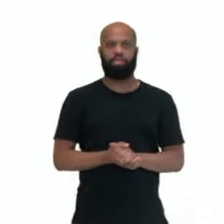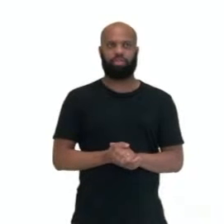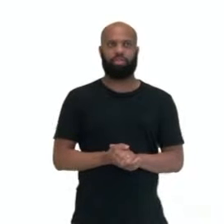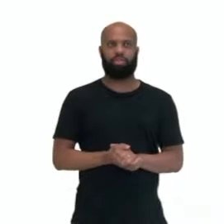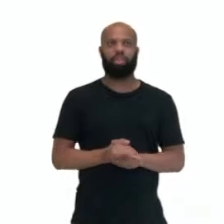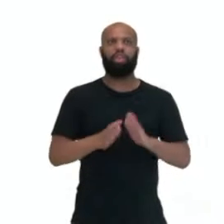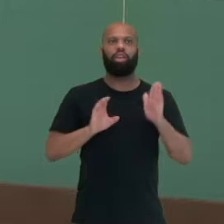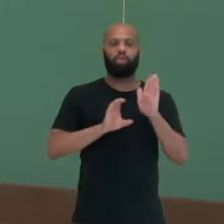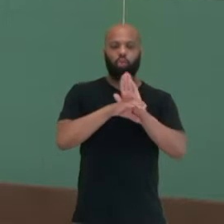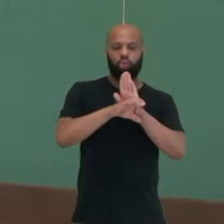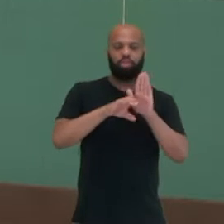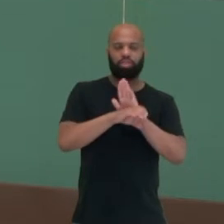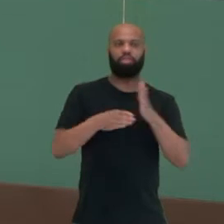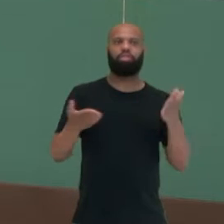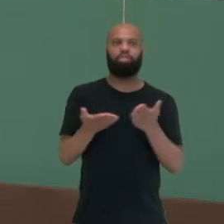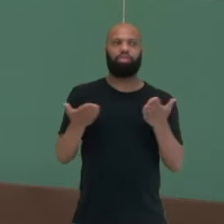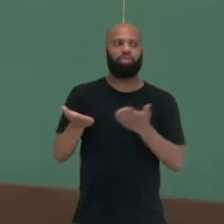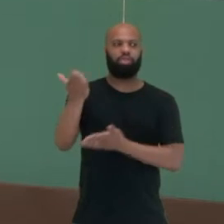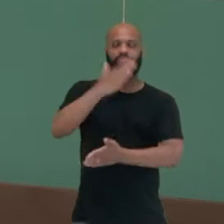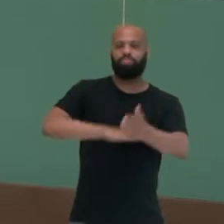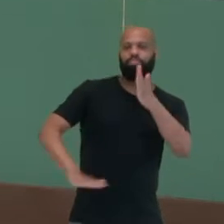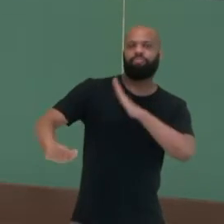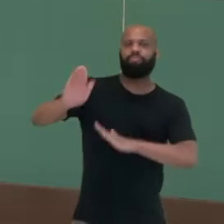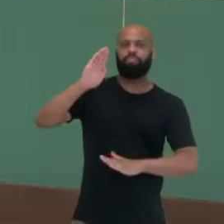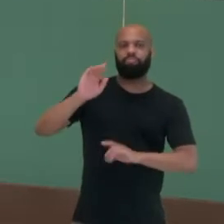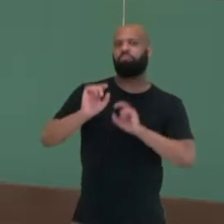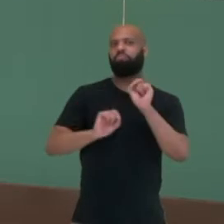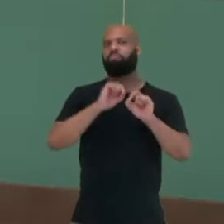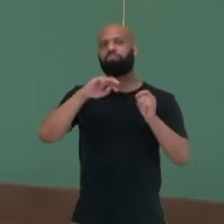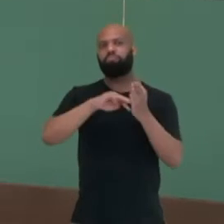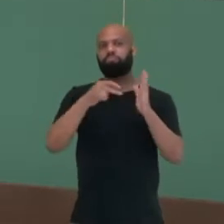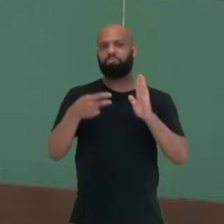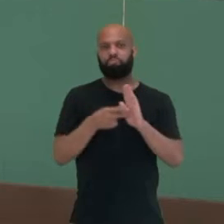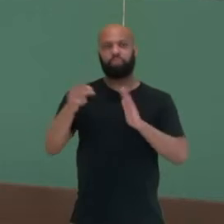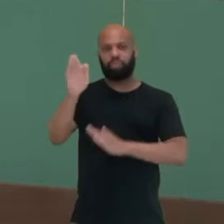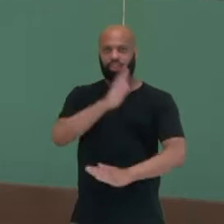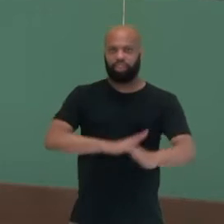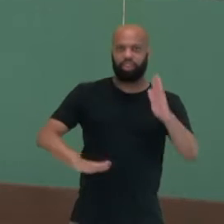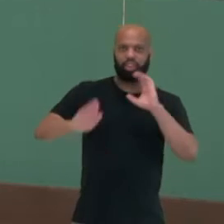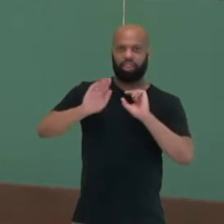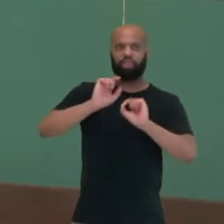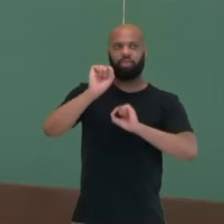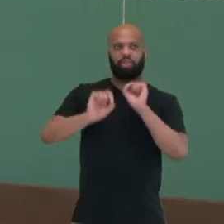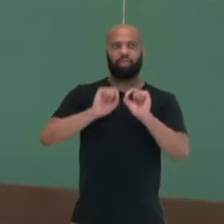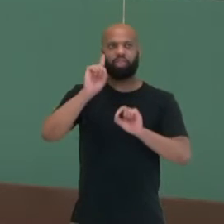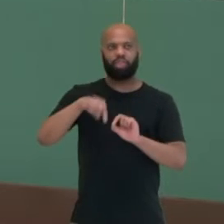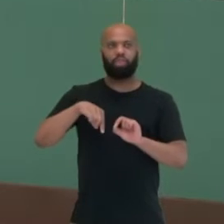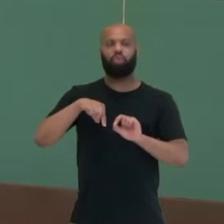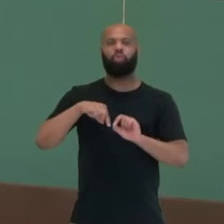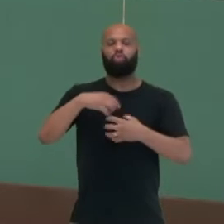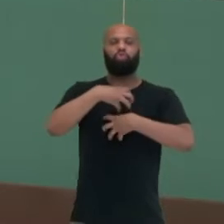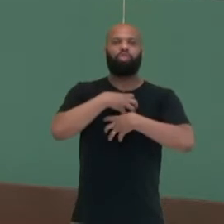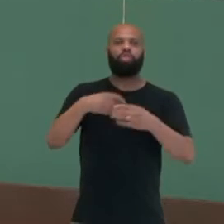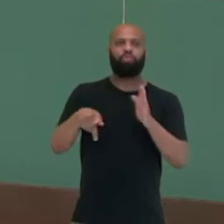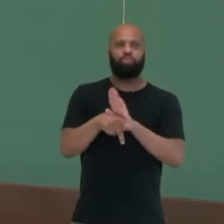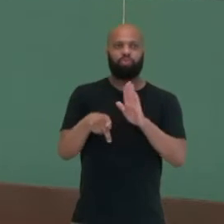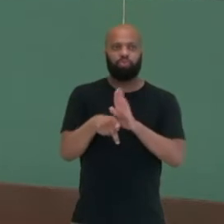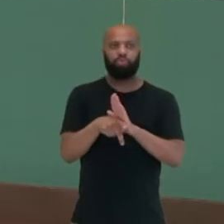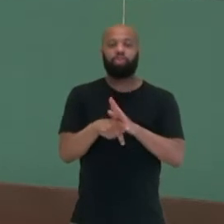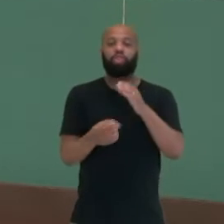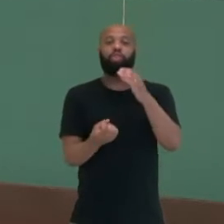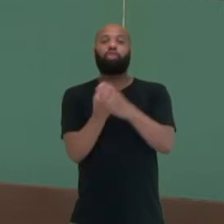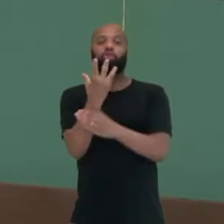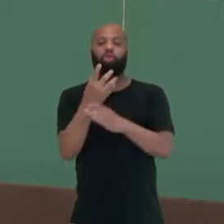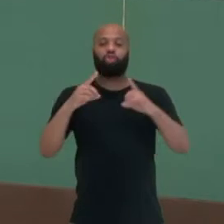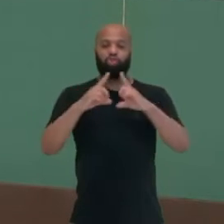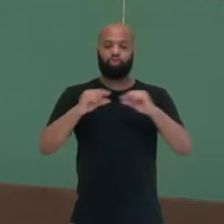vamos definir, né, um pouquinho, né, do que é o Karatê. É uma arte marcial que surgiu no